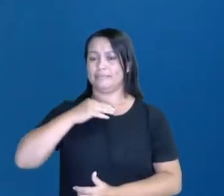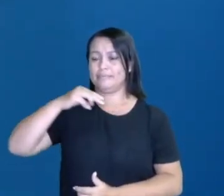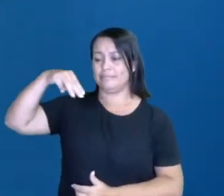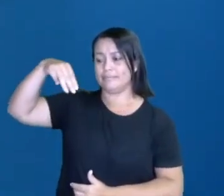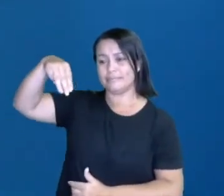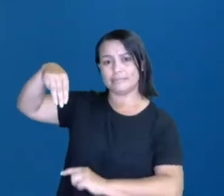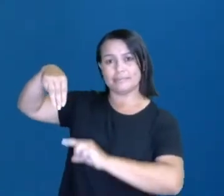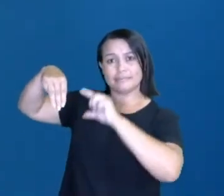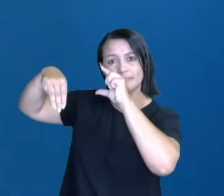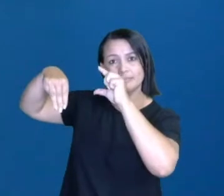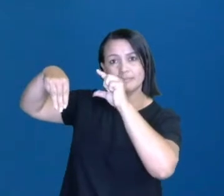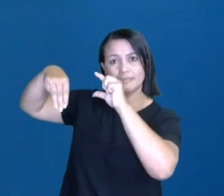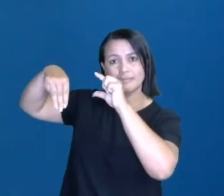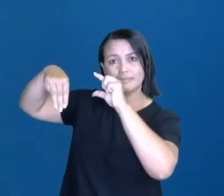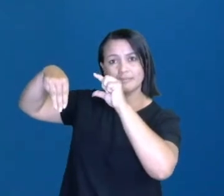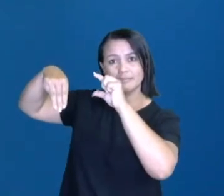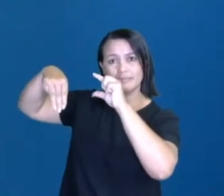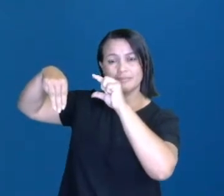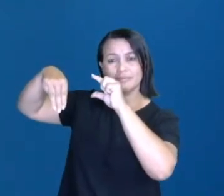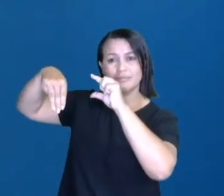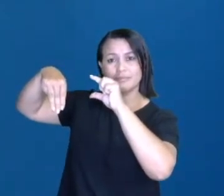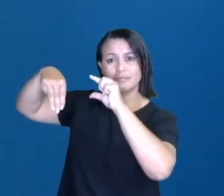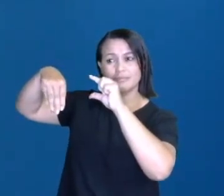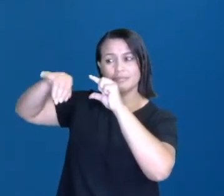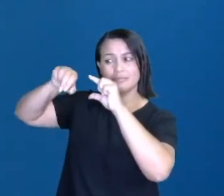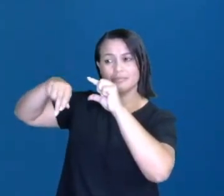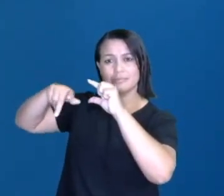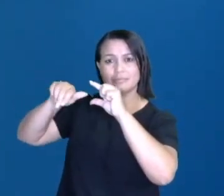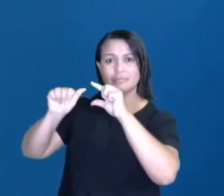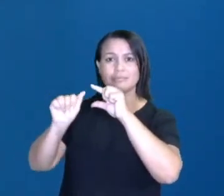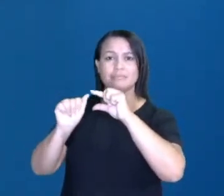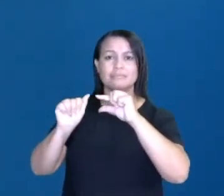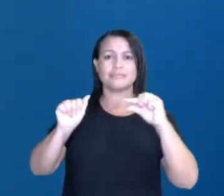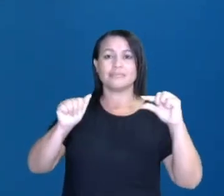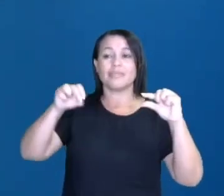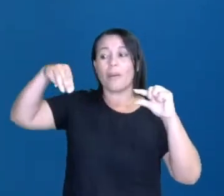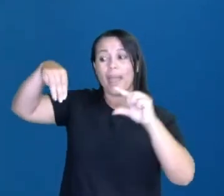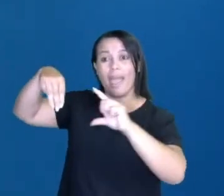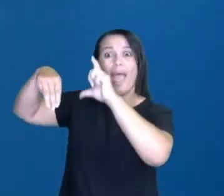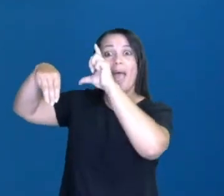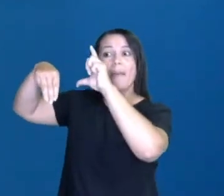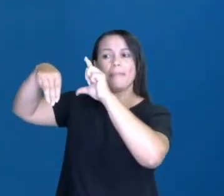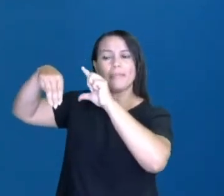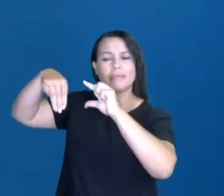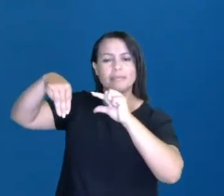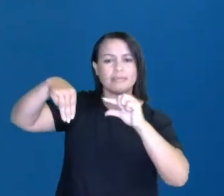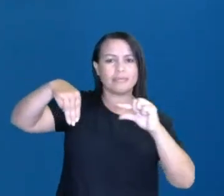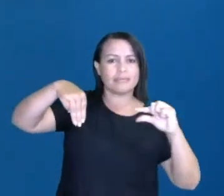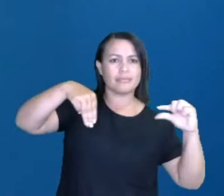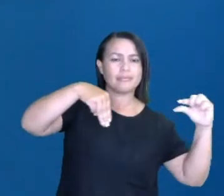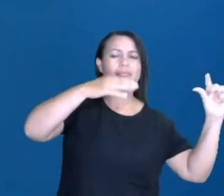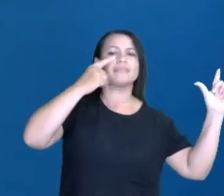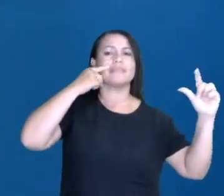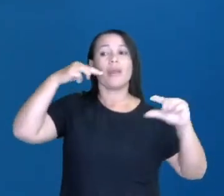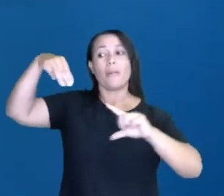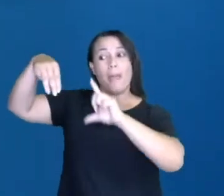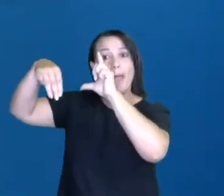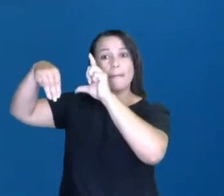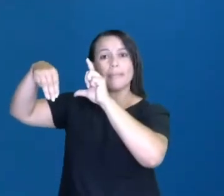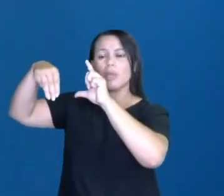ali ó, com a letra maiúscula. Certo, gente? Não, não se escreve com a letra minúscula. Início de frase, letra